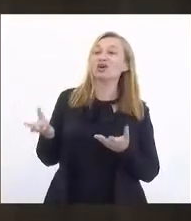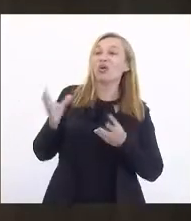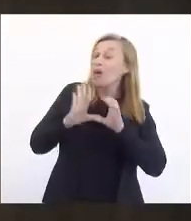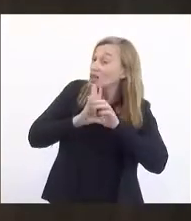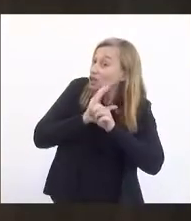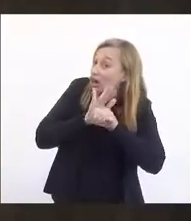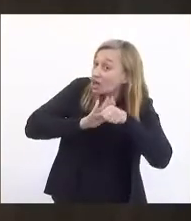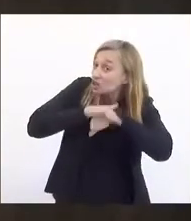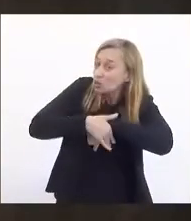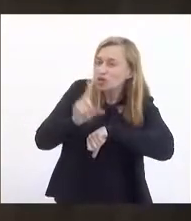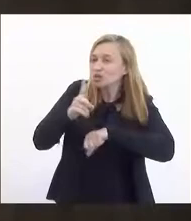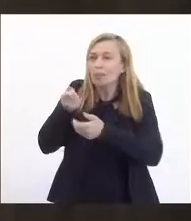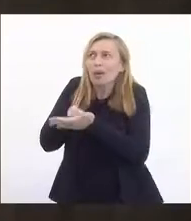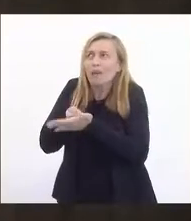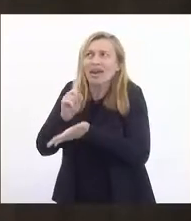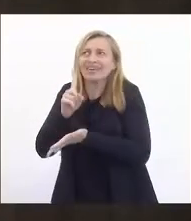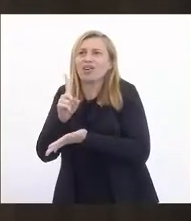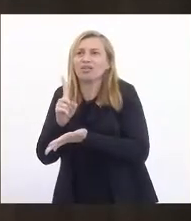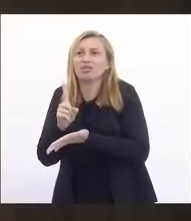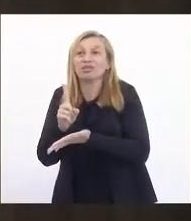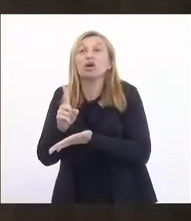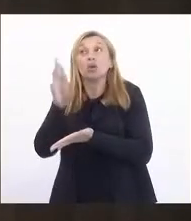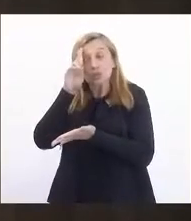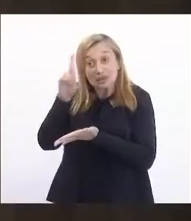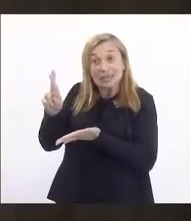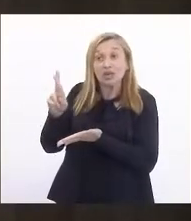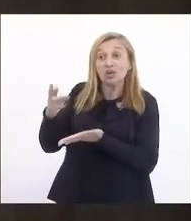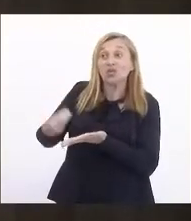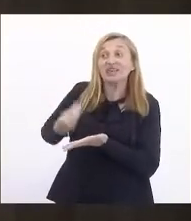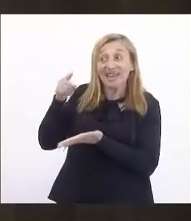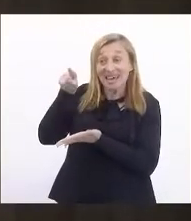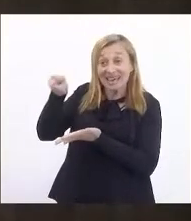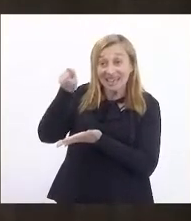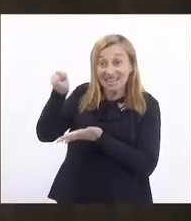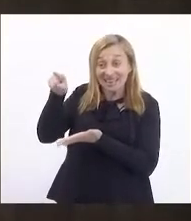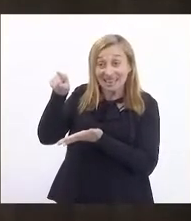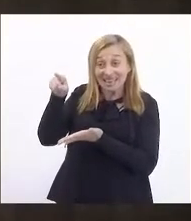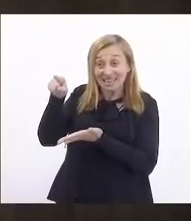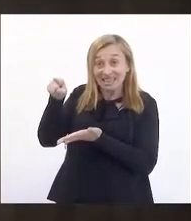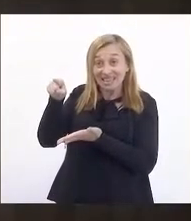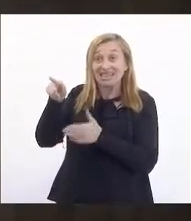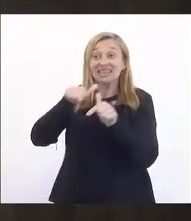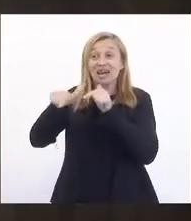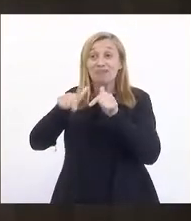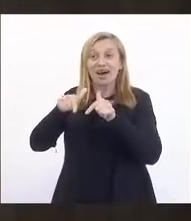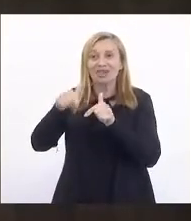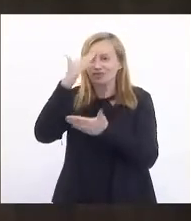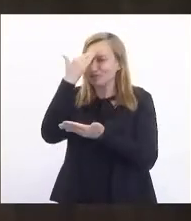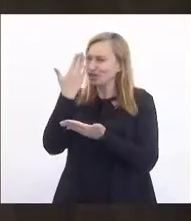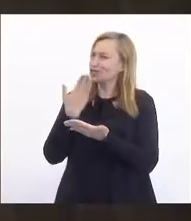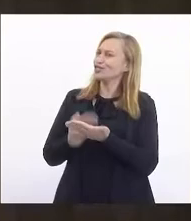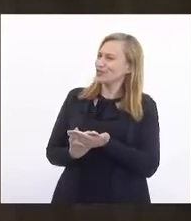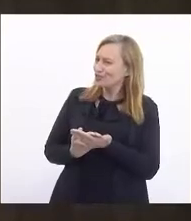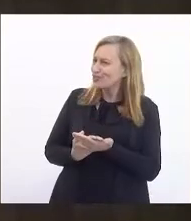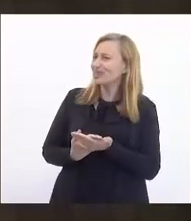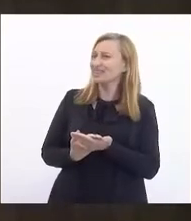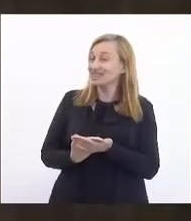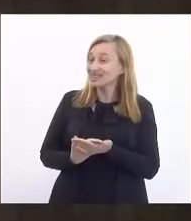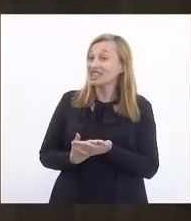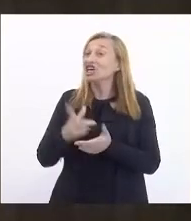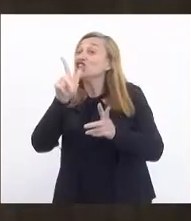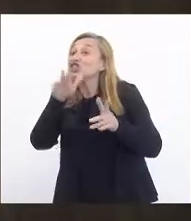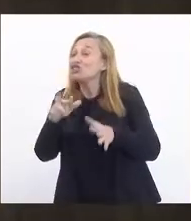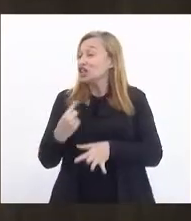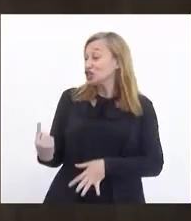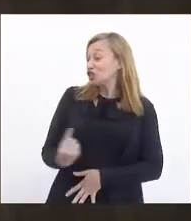noite não é só para cobrar não o senhor está aí o senhor está em cargo de confiança cargo de confiança diferente